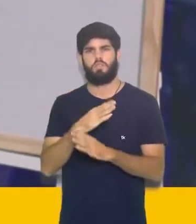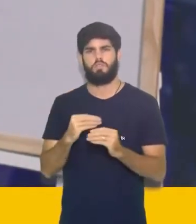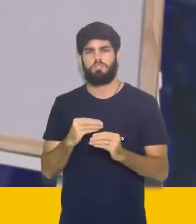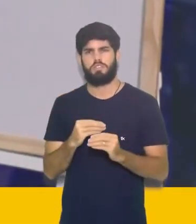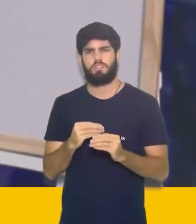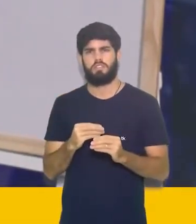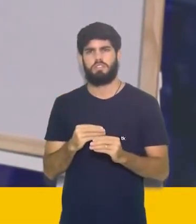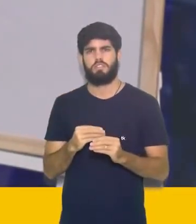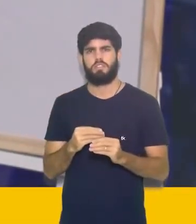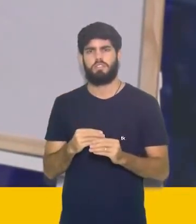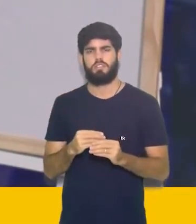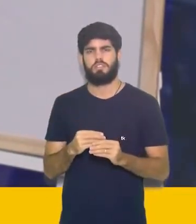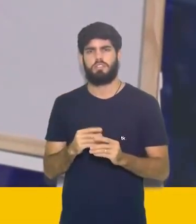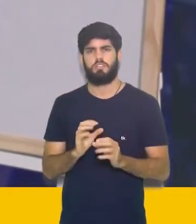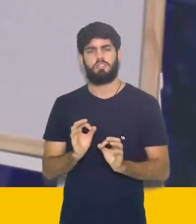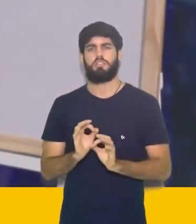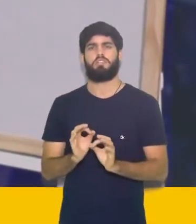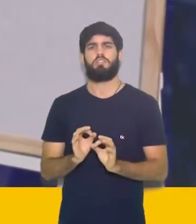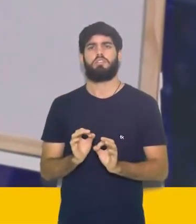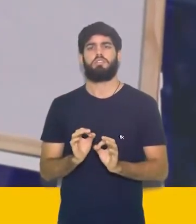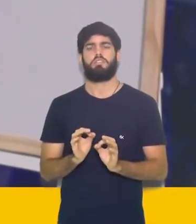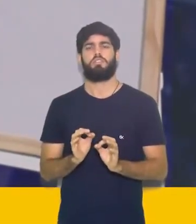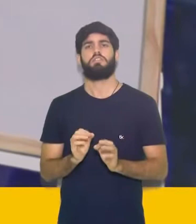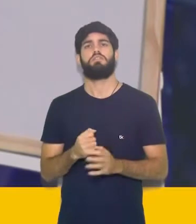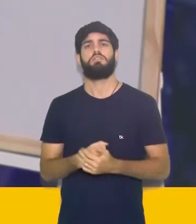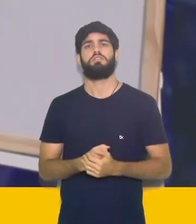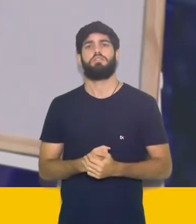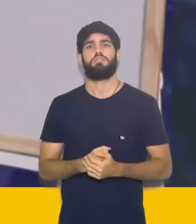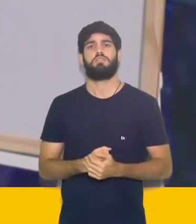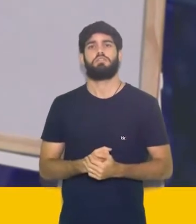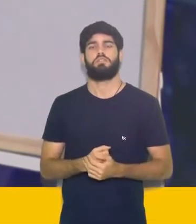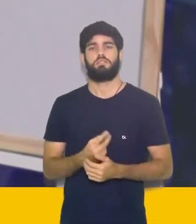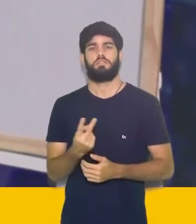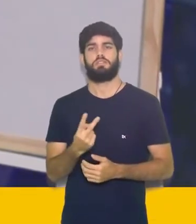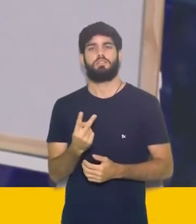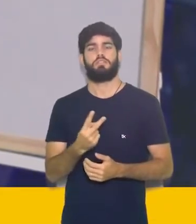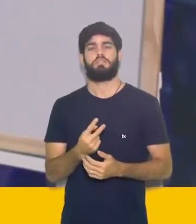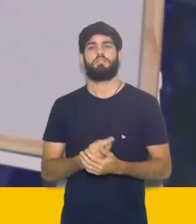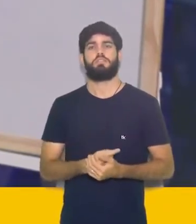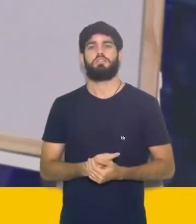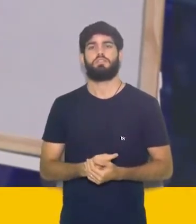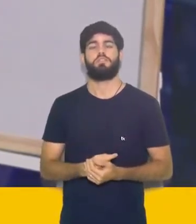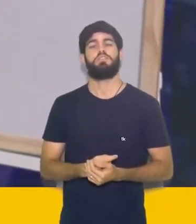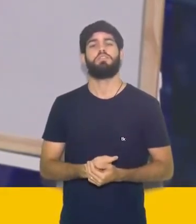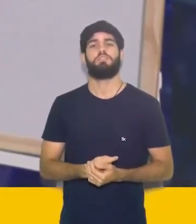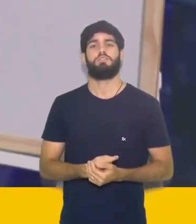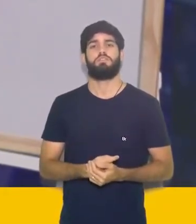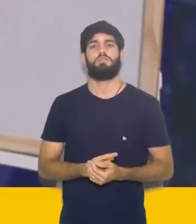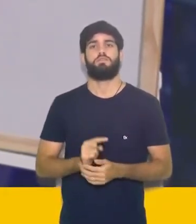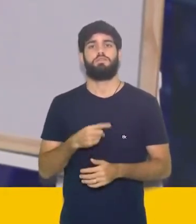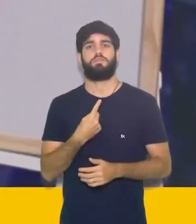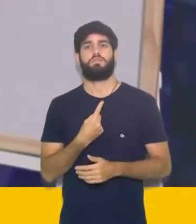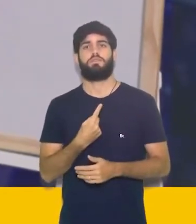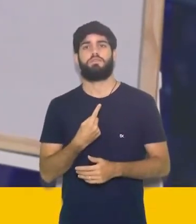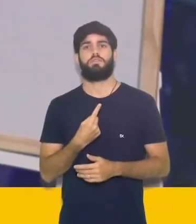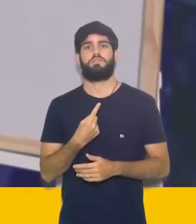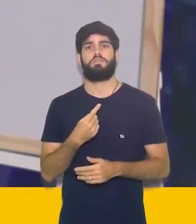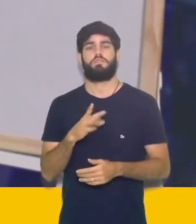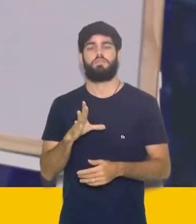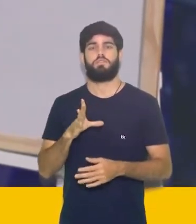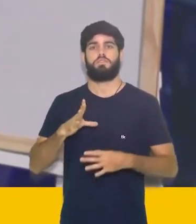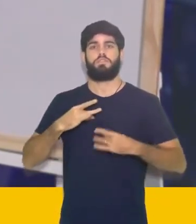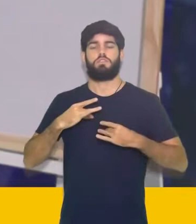conjunção? O quê? Sim, para, sim. Para quê? Juntei duas. Então, para que nós não